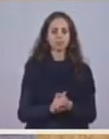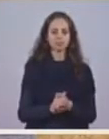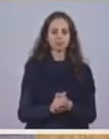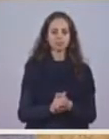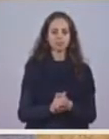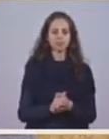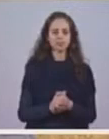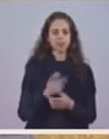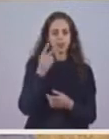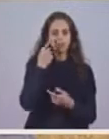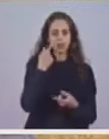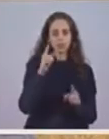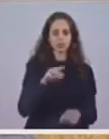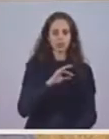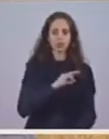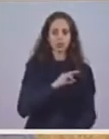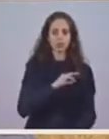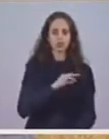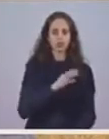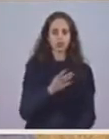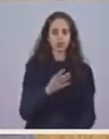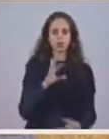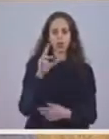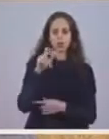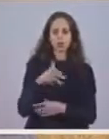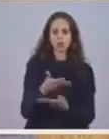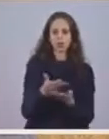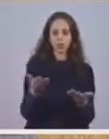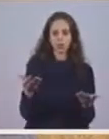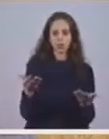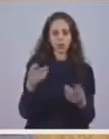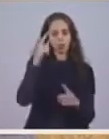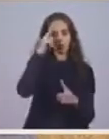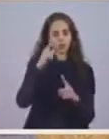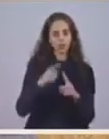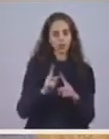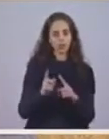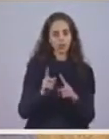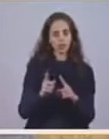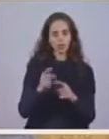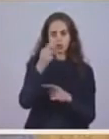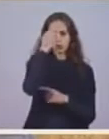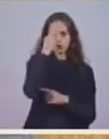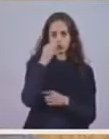A ressurreição do Senhor foi um acontecimento objetivo,